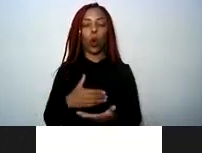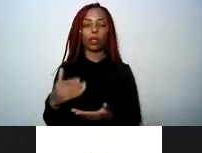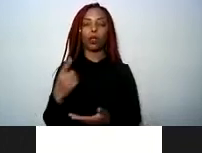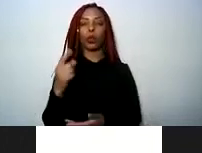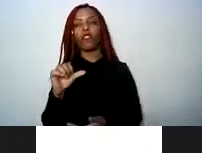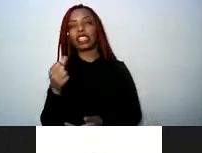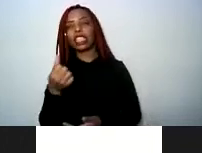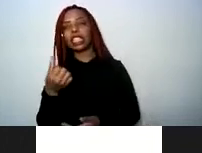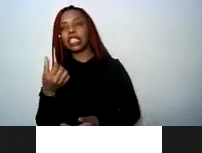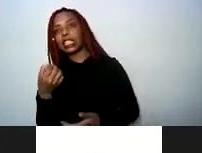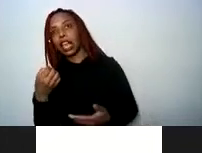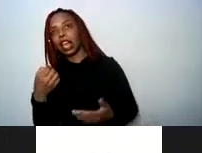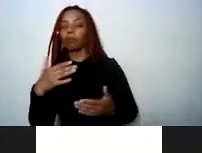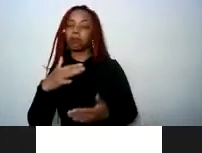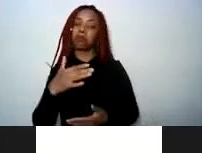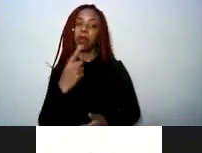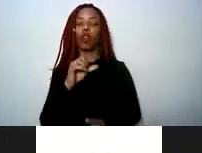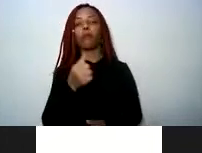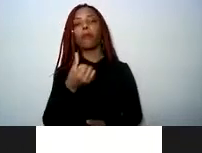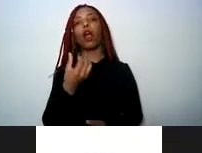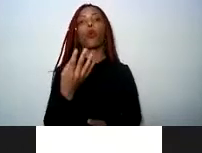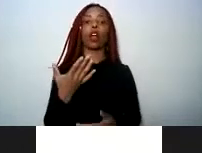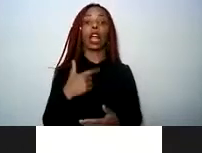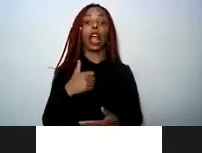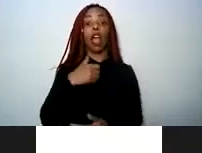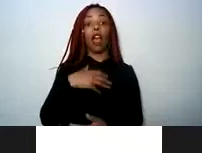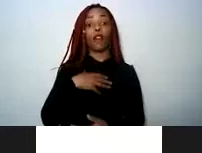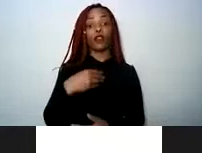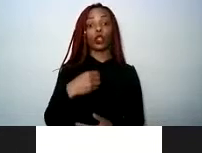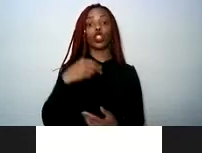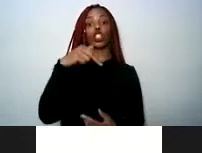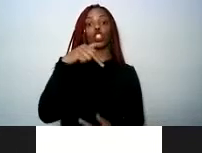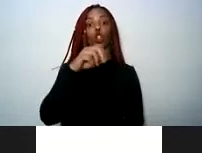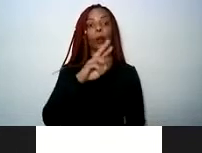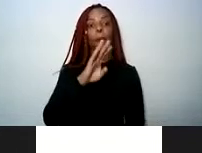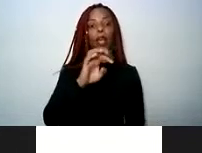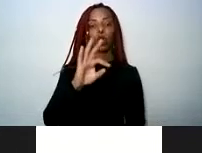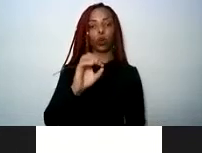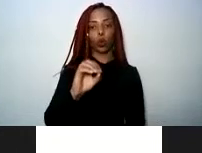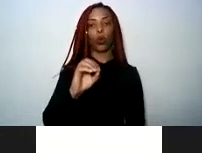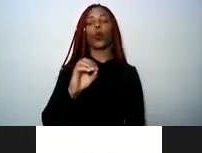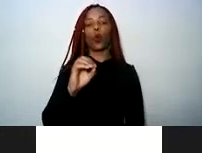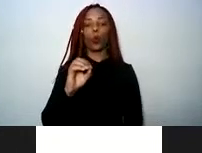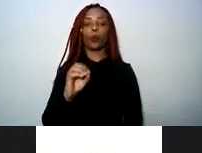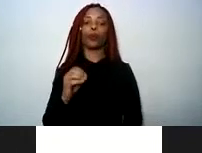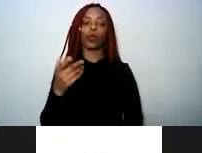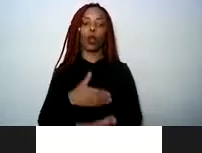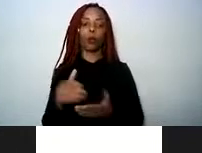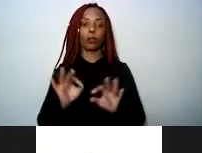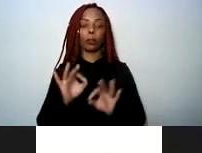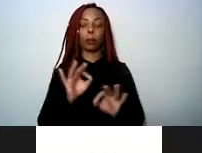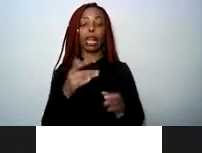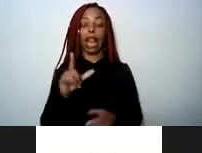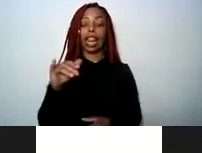pelo filho de Norberto Emílio Odebrecht e a Lina acompanhou a obra até o momento em que ela foi